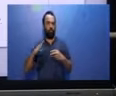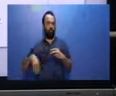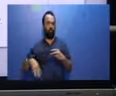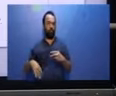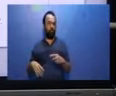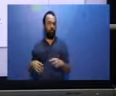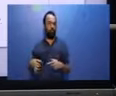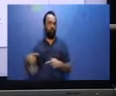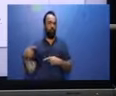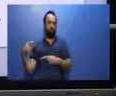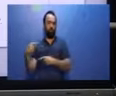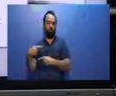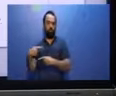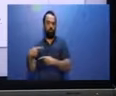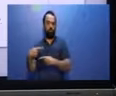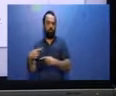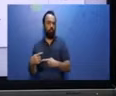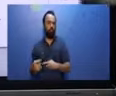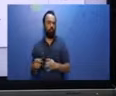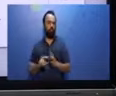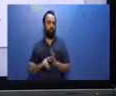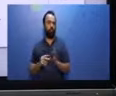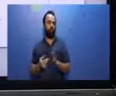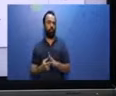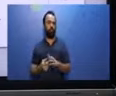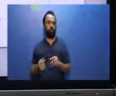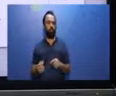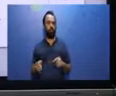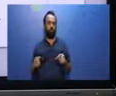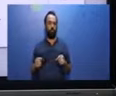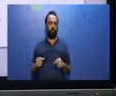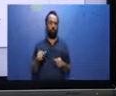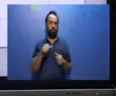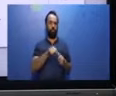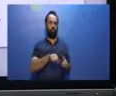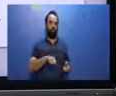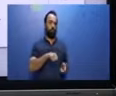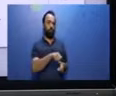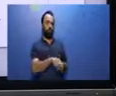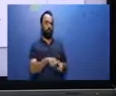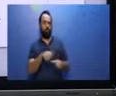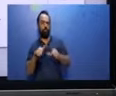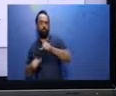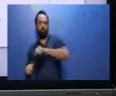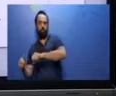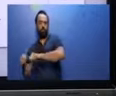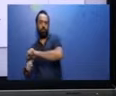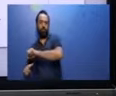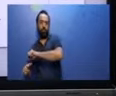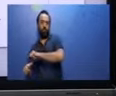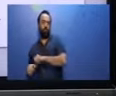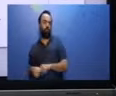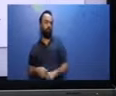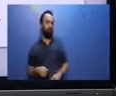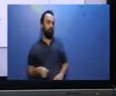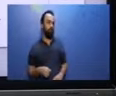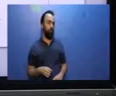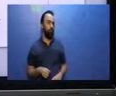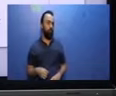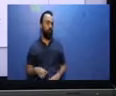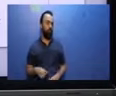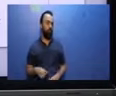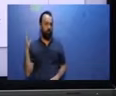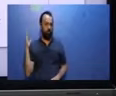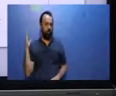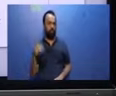dois sentidos e significa aquelas reações que elas podem ser irreversíveis né ou reversíveis no caso